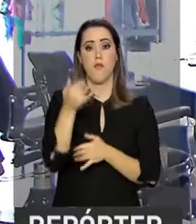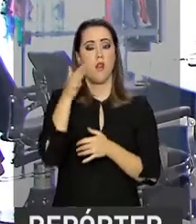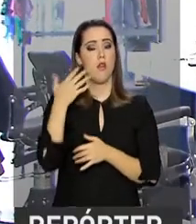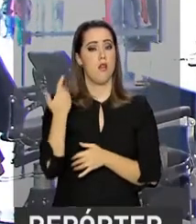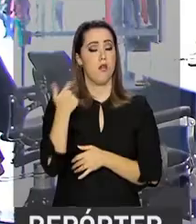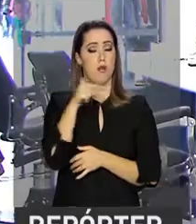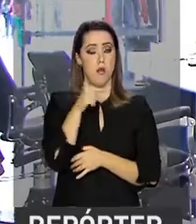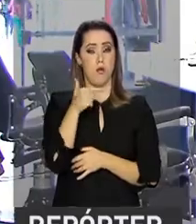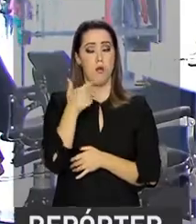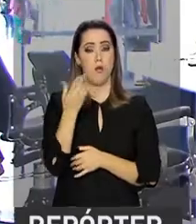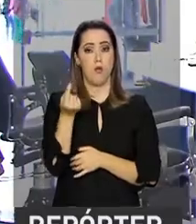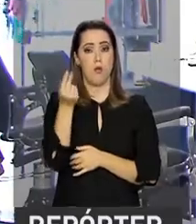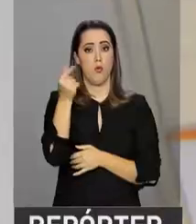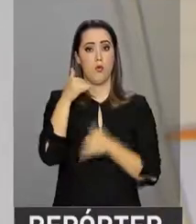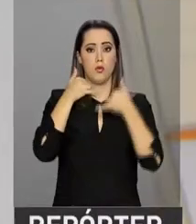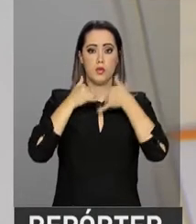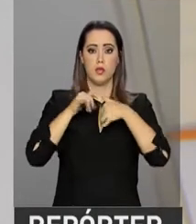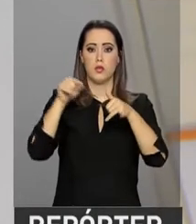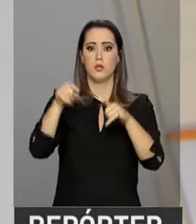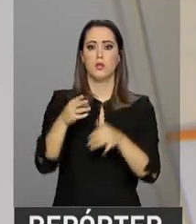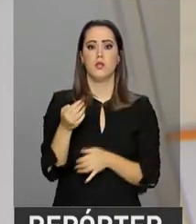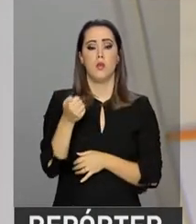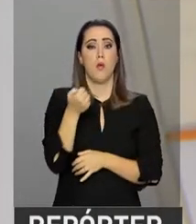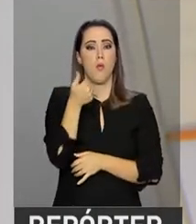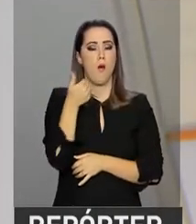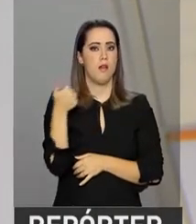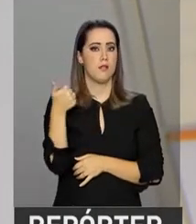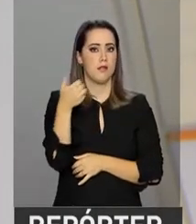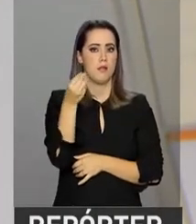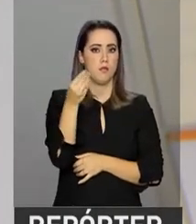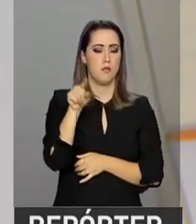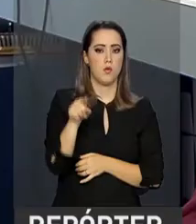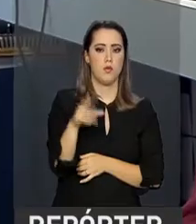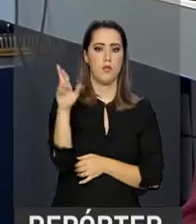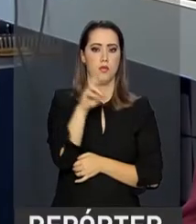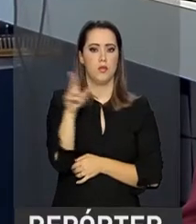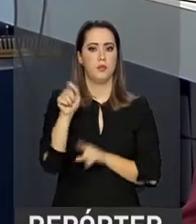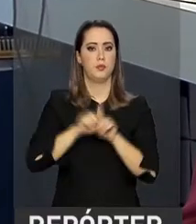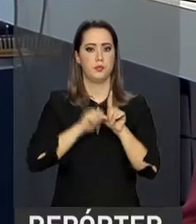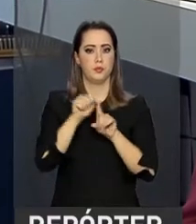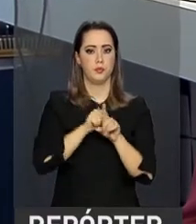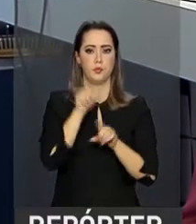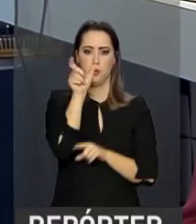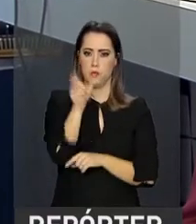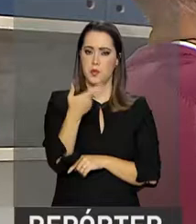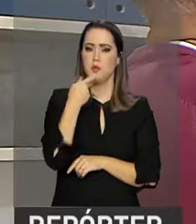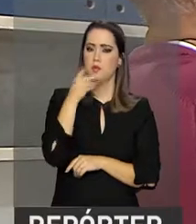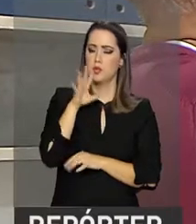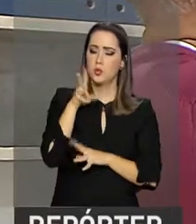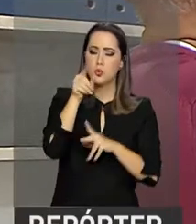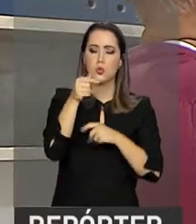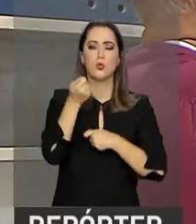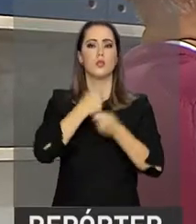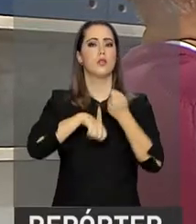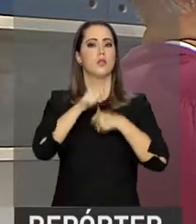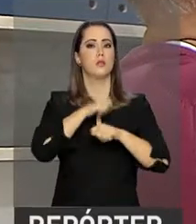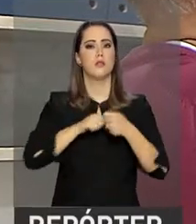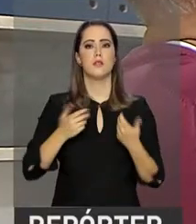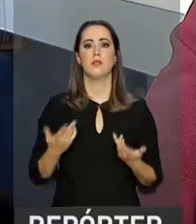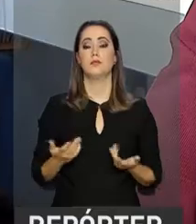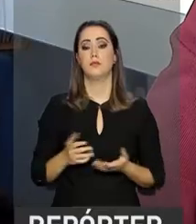de luz nessa barbearia de brasília chega a quase mil reais com o proprietário garante que faz de tudo para tentar